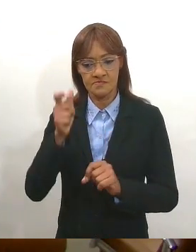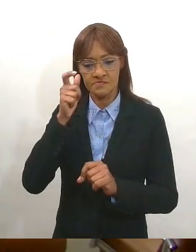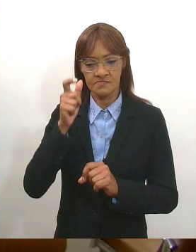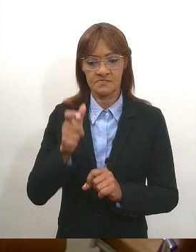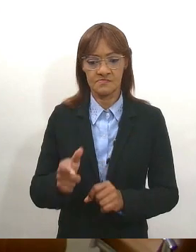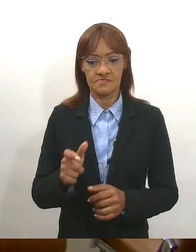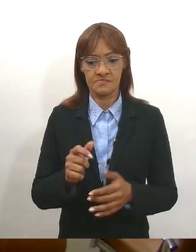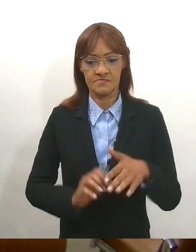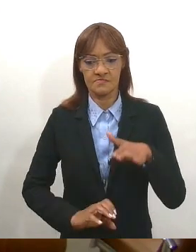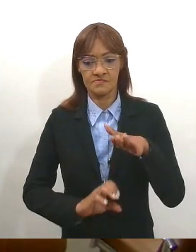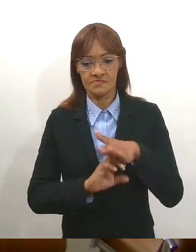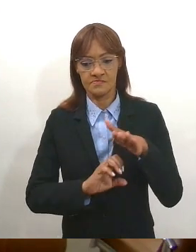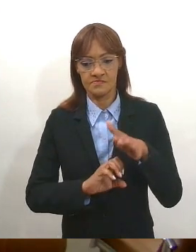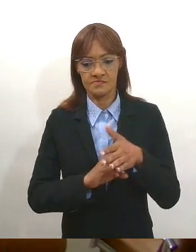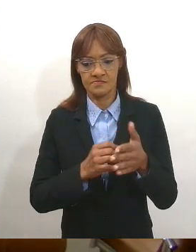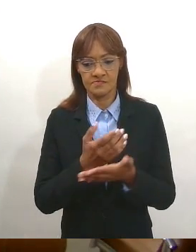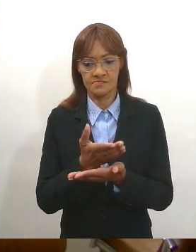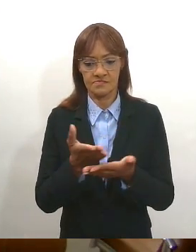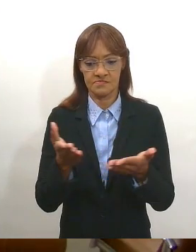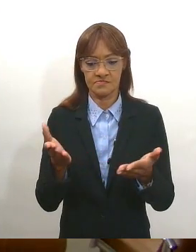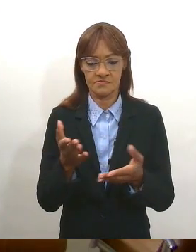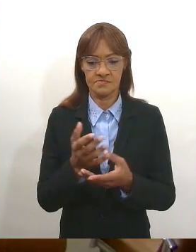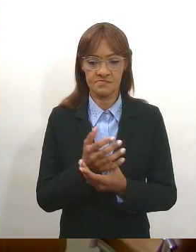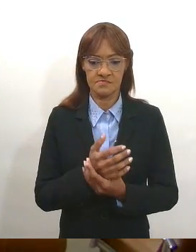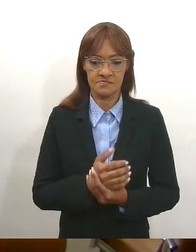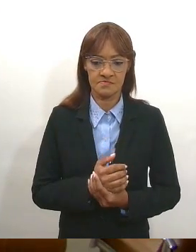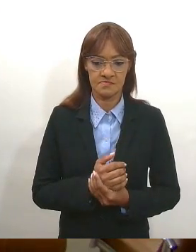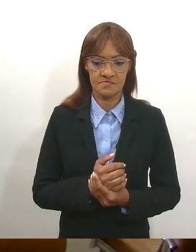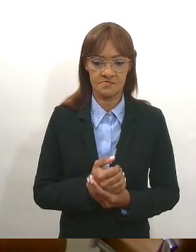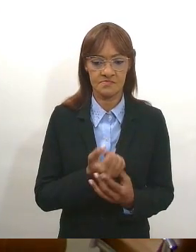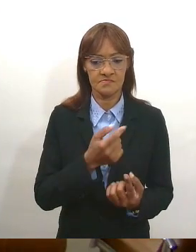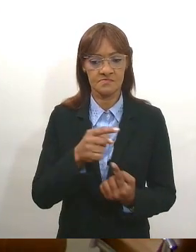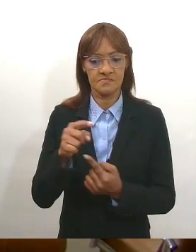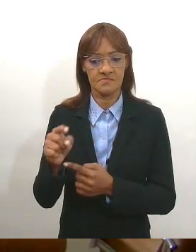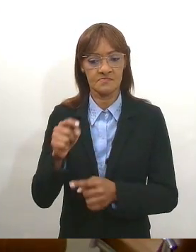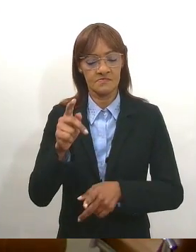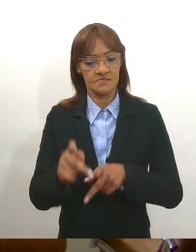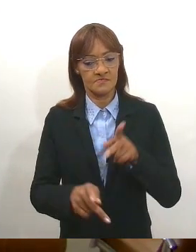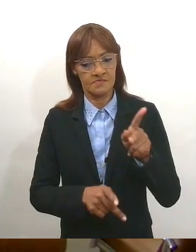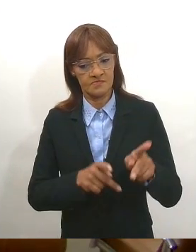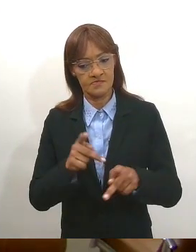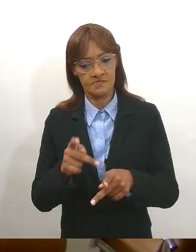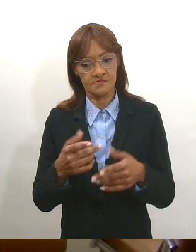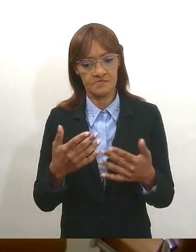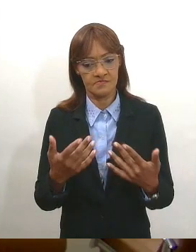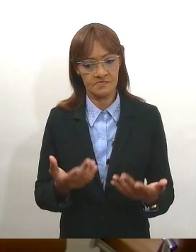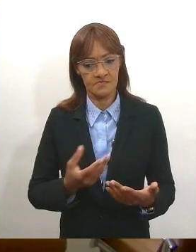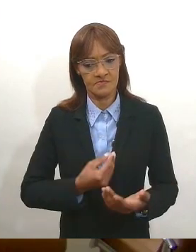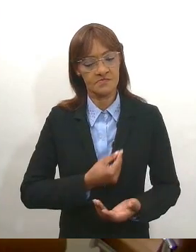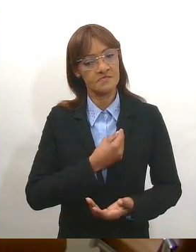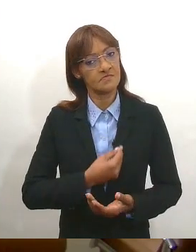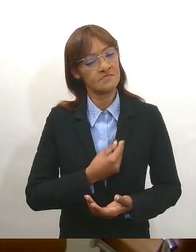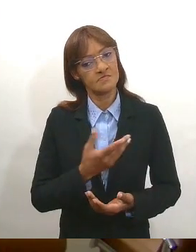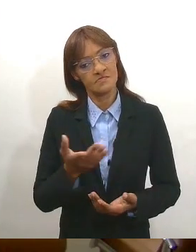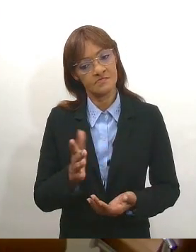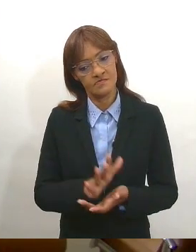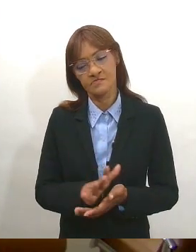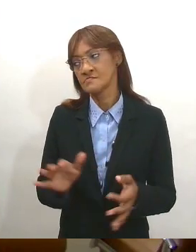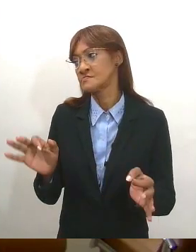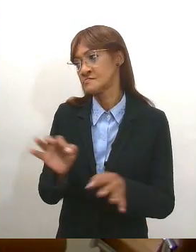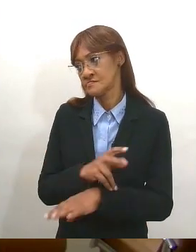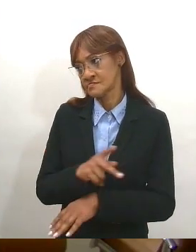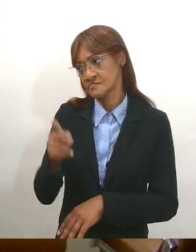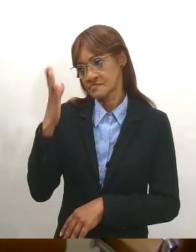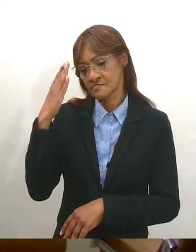empresários contra a população e os modos de vida tradicional. É isso, senhor presidente. Meu muito obrigada. A